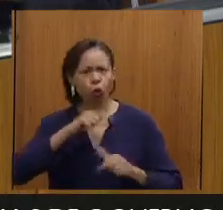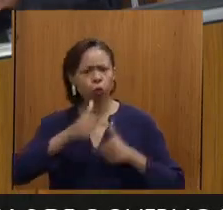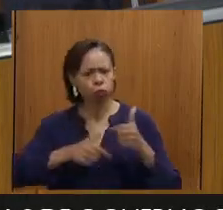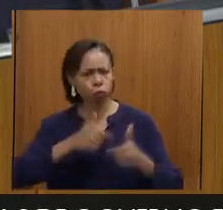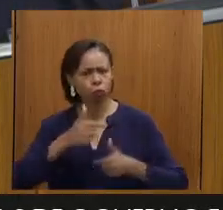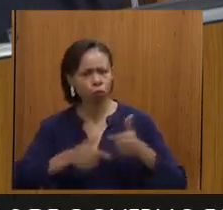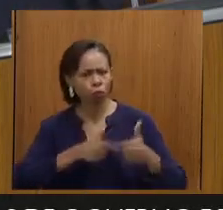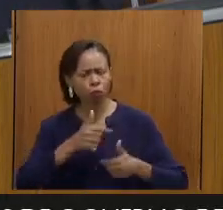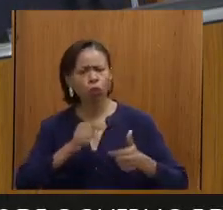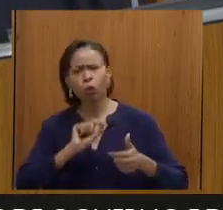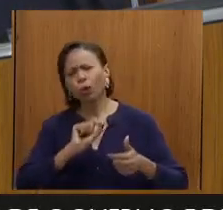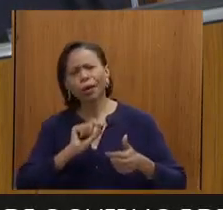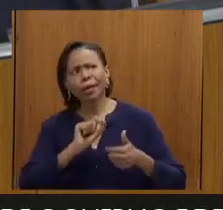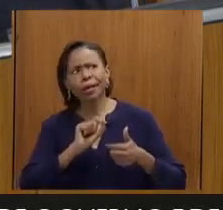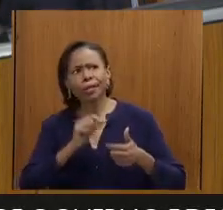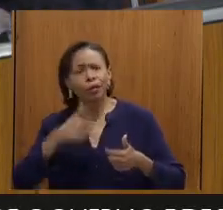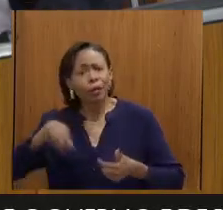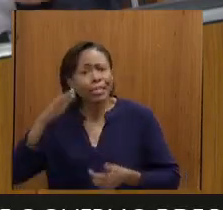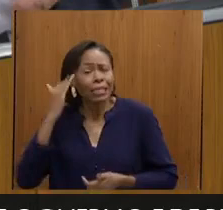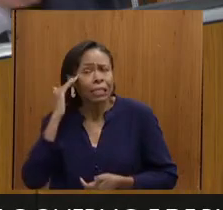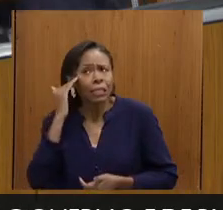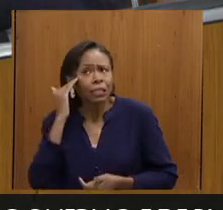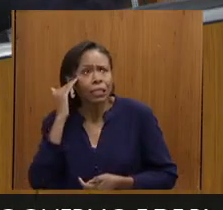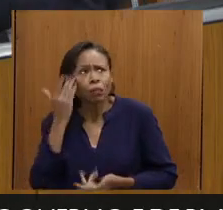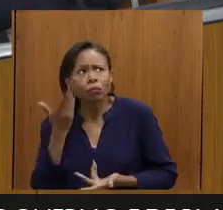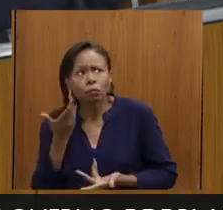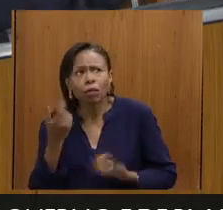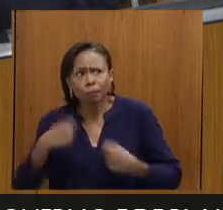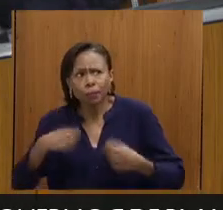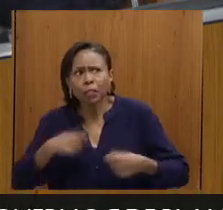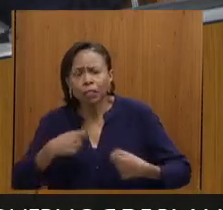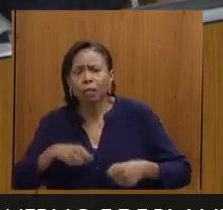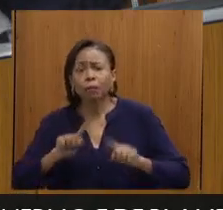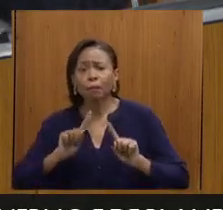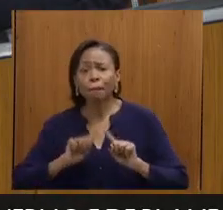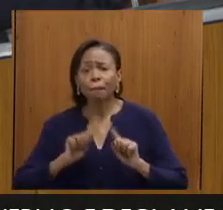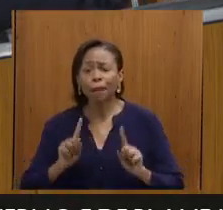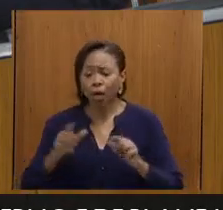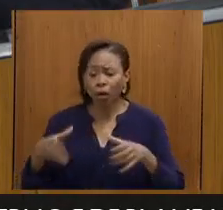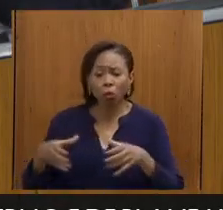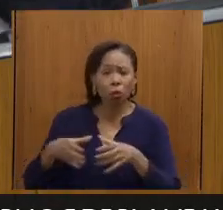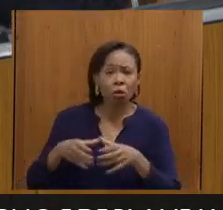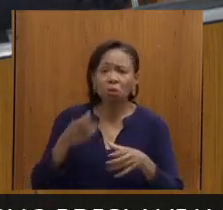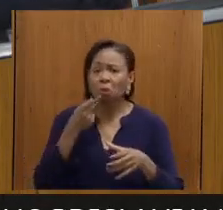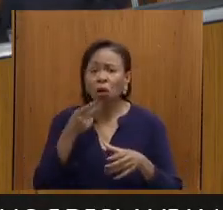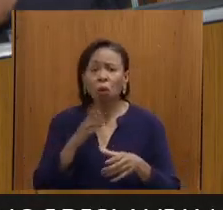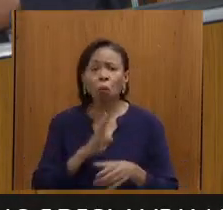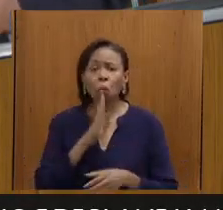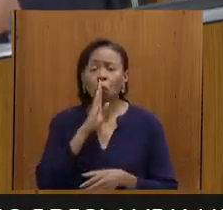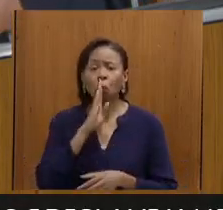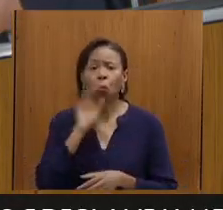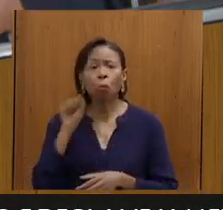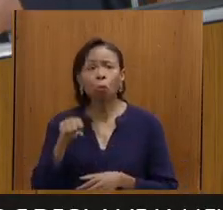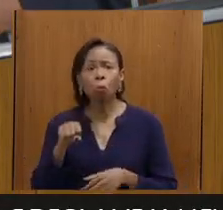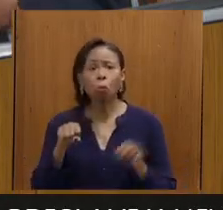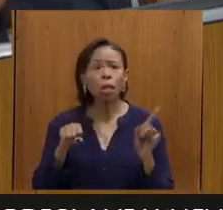entendemos que devia ser. Mas a comissão não se manifesta nem sim, nem não, nem pelo contrário.